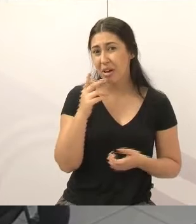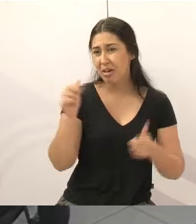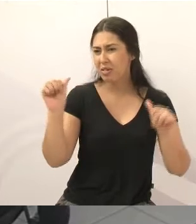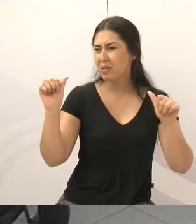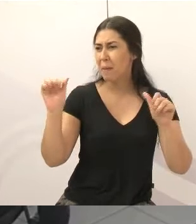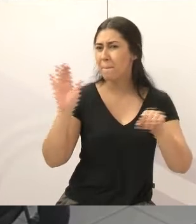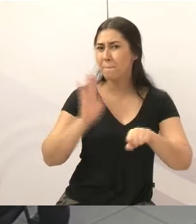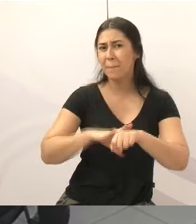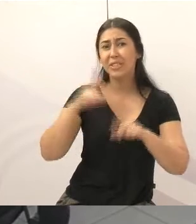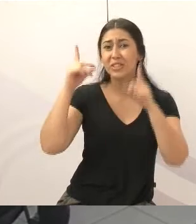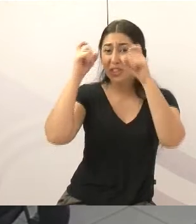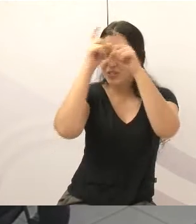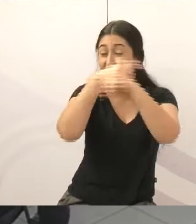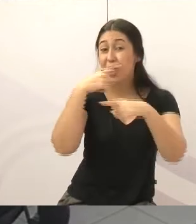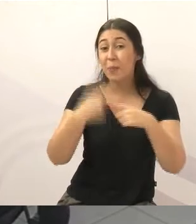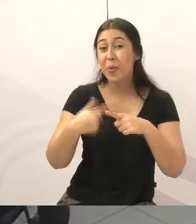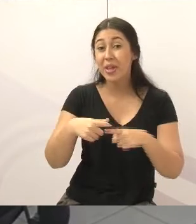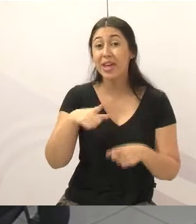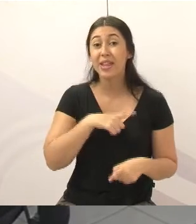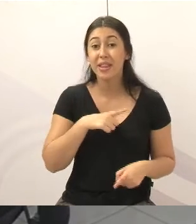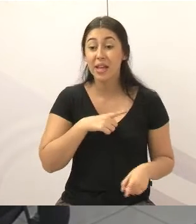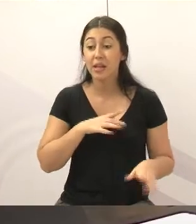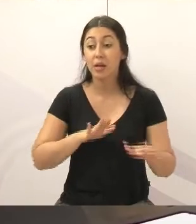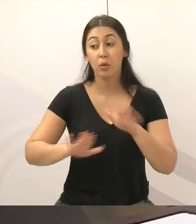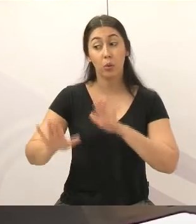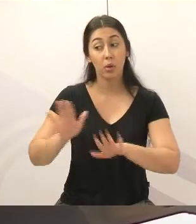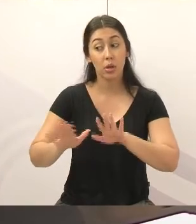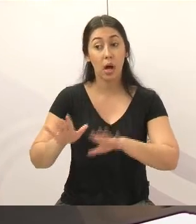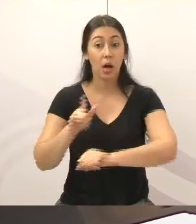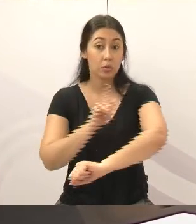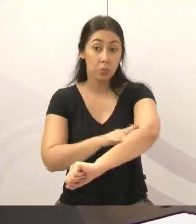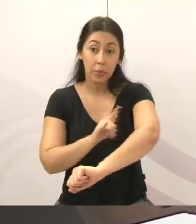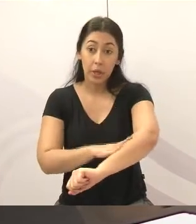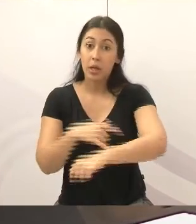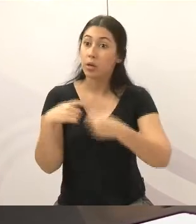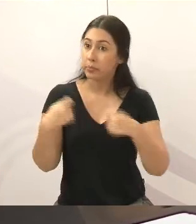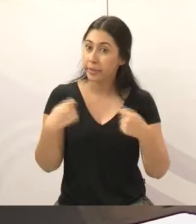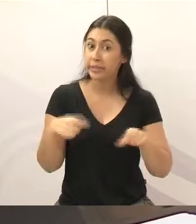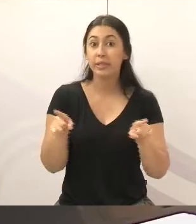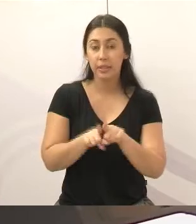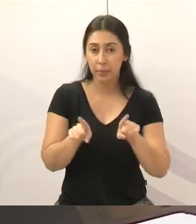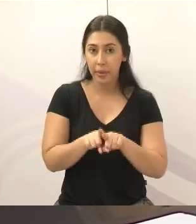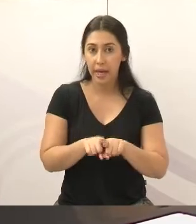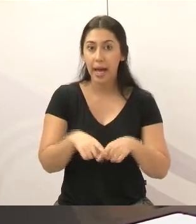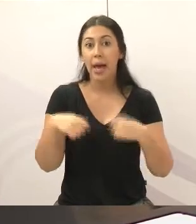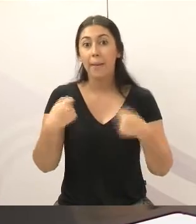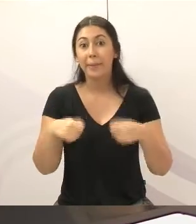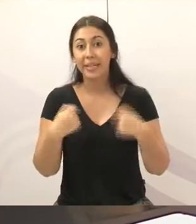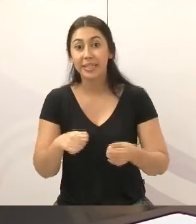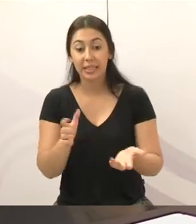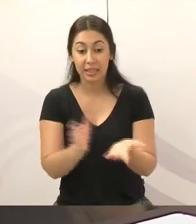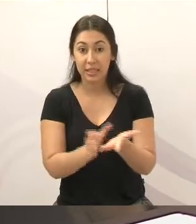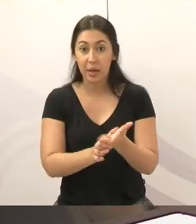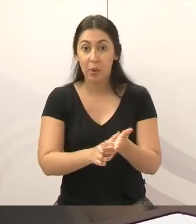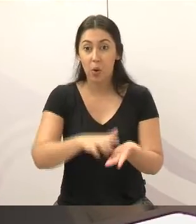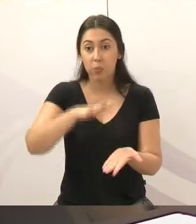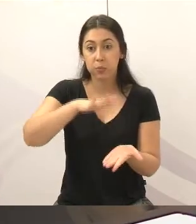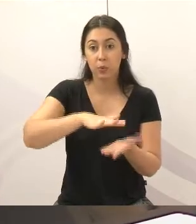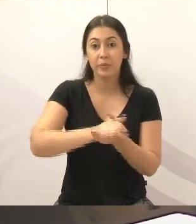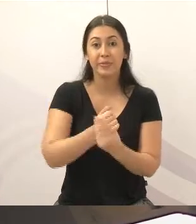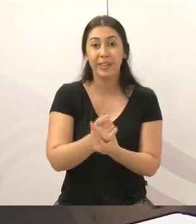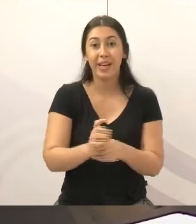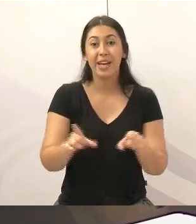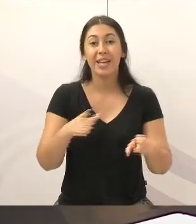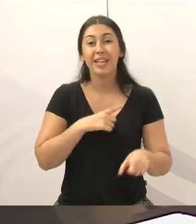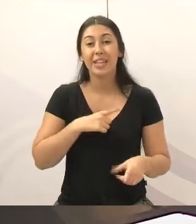um fluxo de banheiro, vai ter que, não é só água e sabão, vai ter que dispensar o sabão líquido, vai ter que dispensar a toalha de papel, tudo